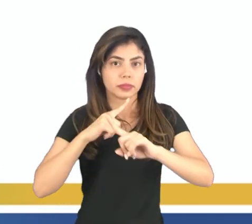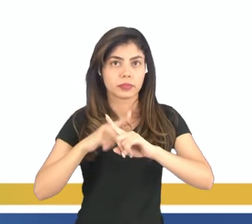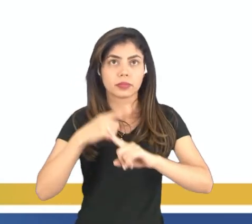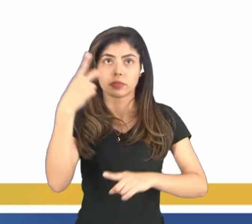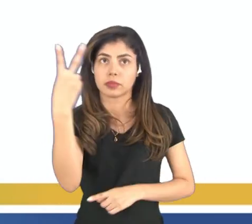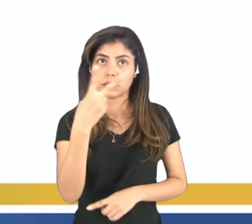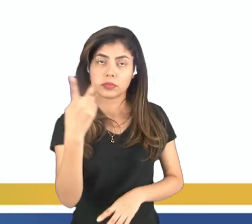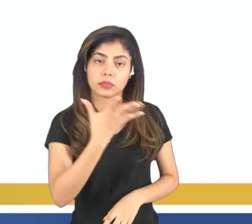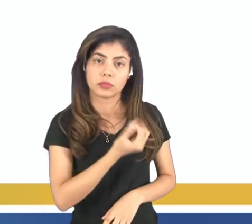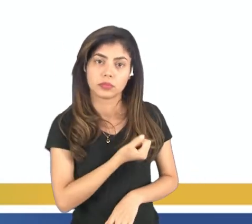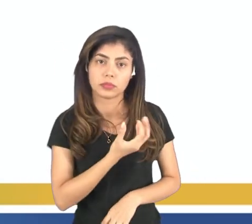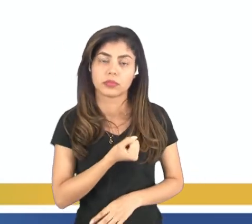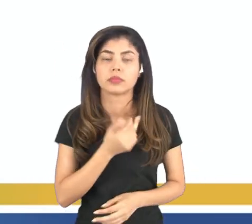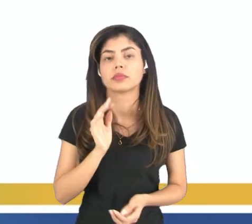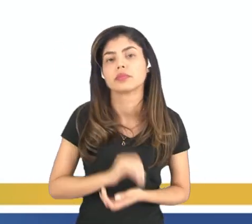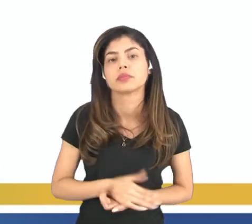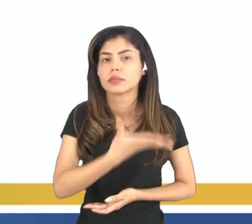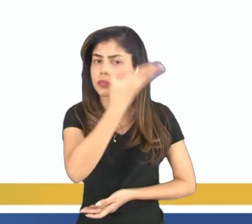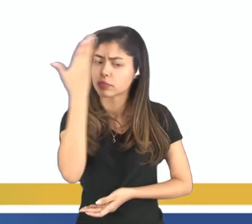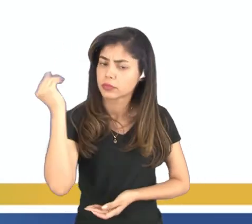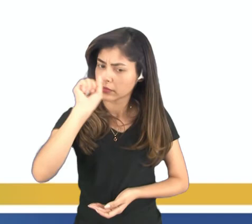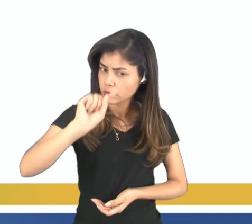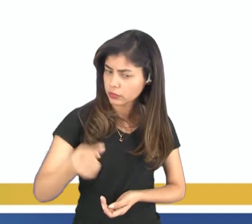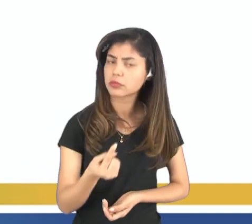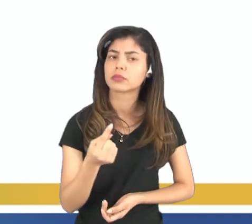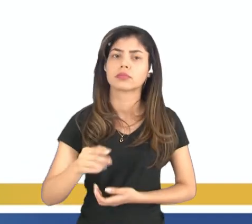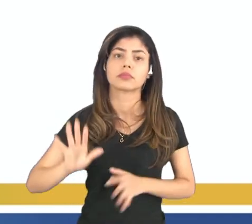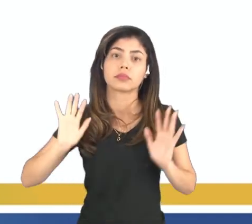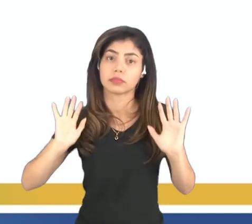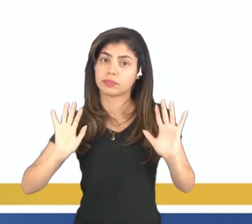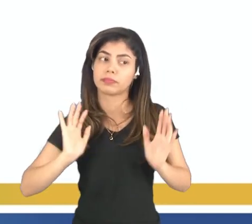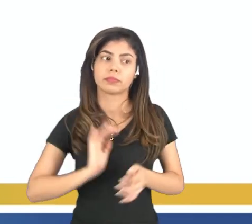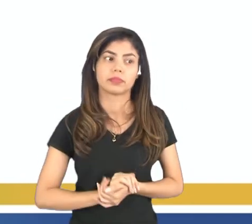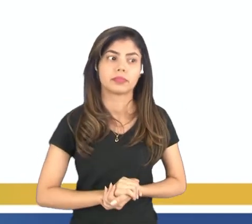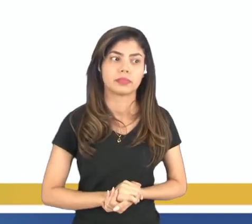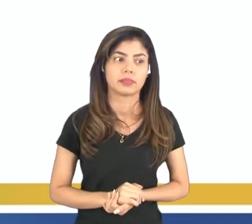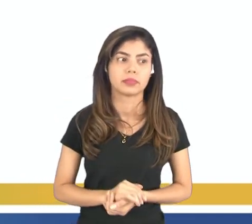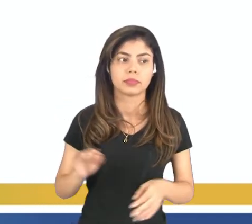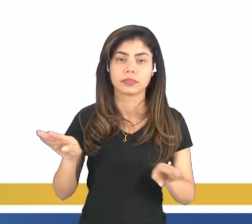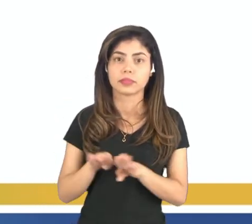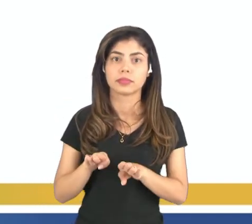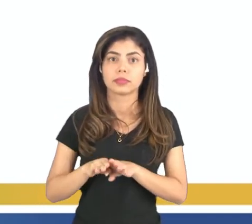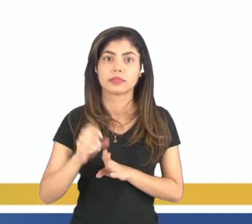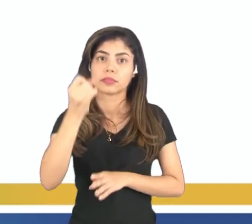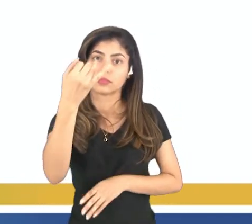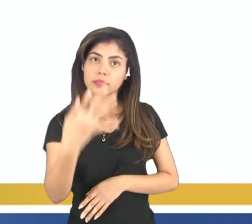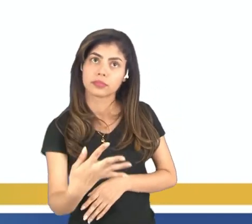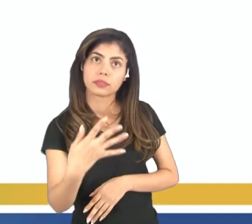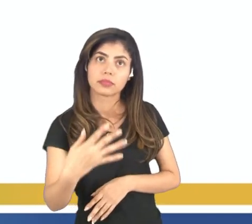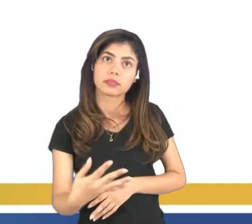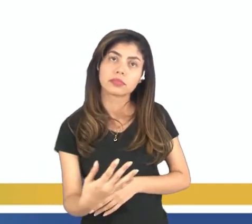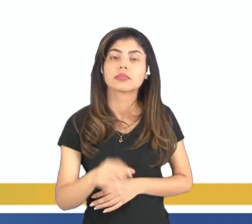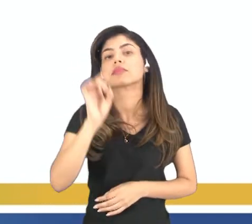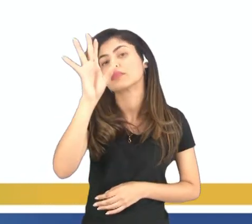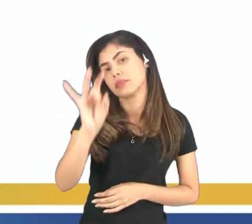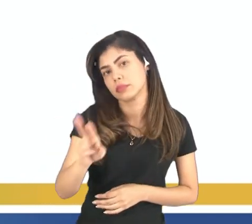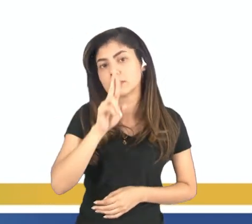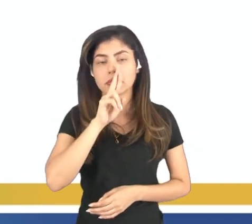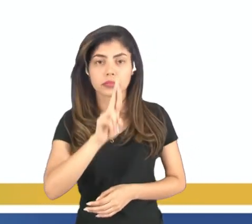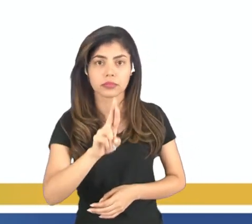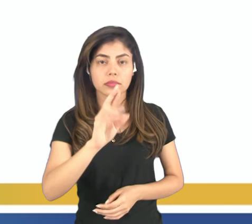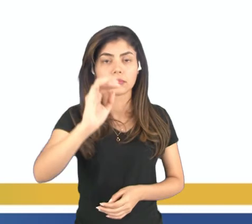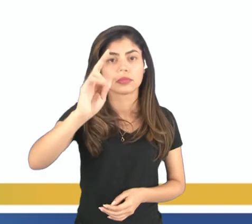dois números decimais esquece a, por um momento certo e nós só vamos contar lá no resultado no